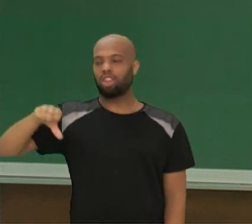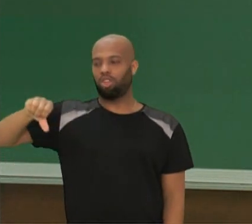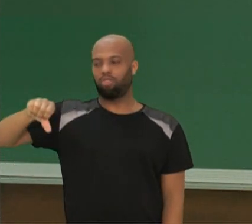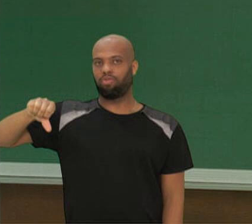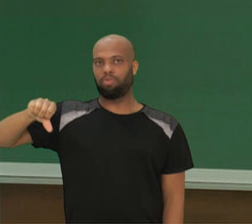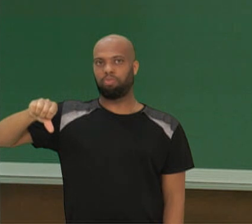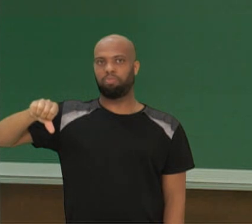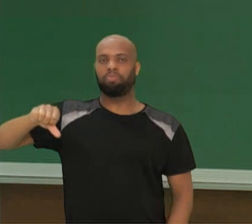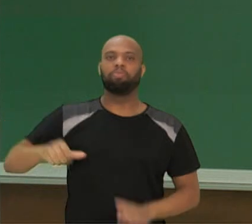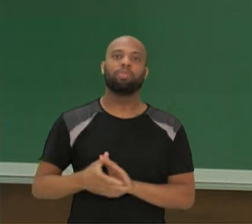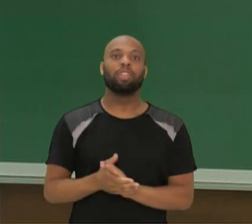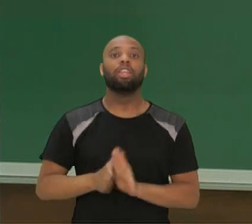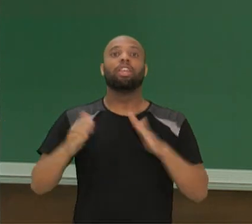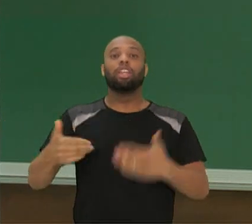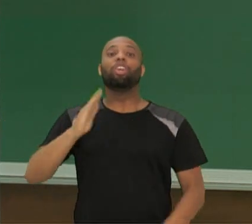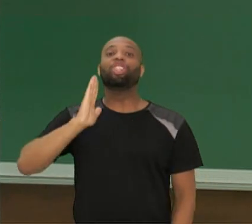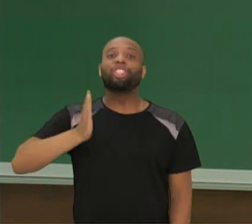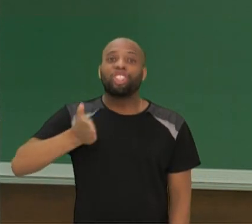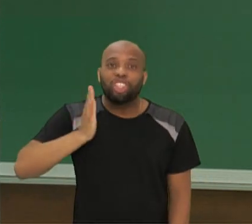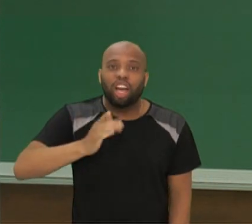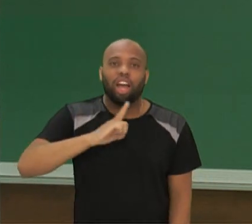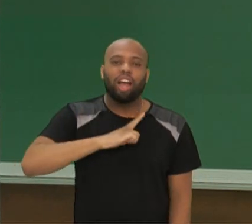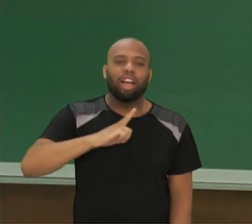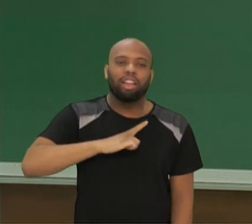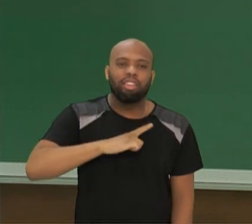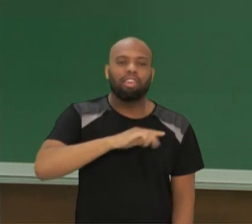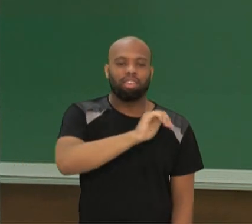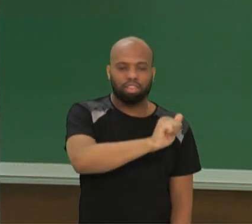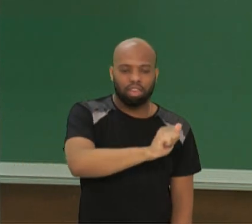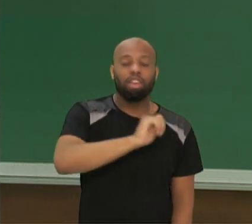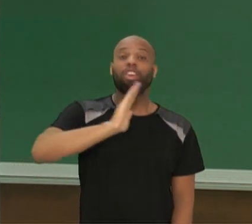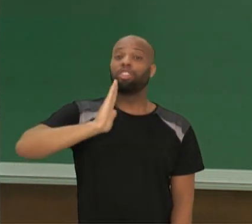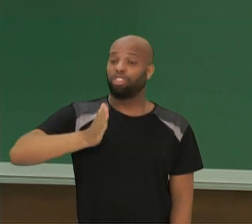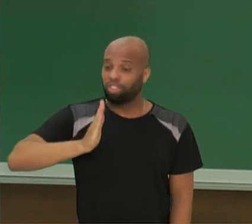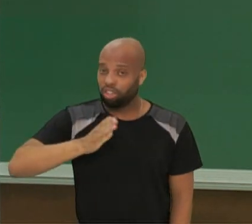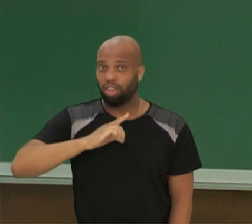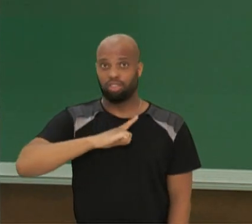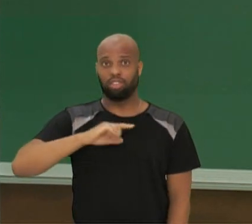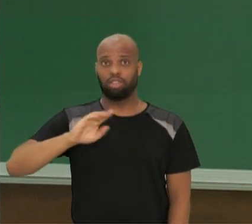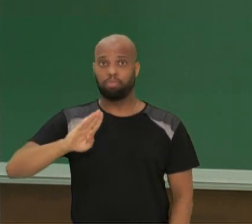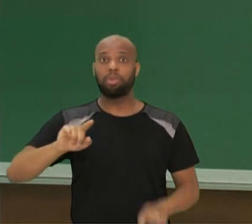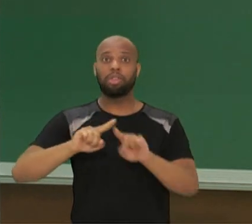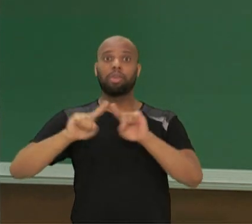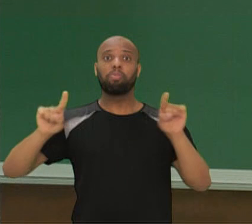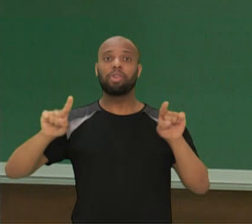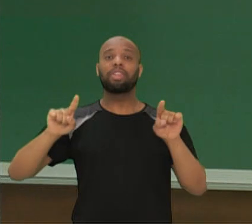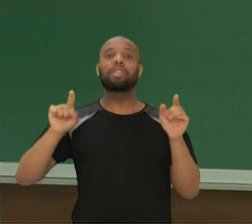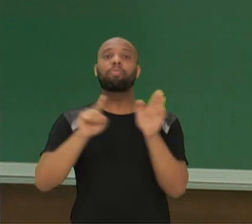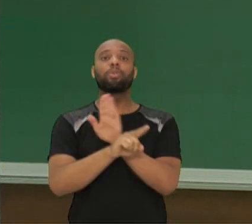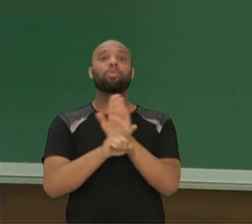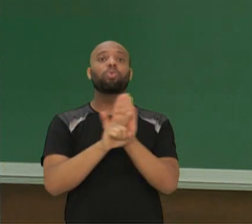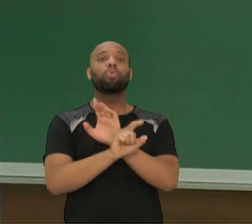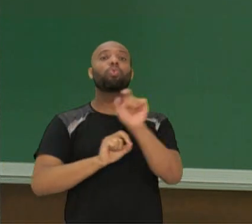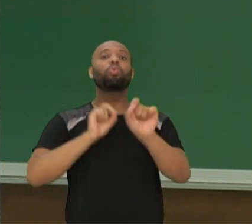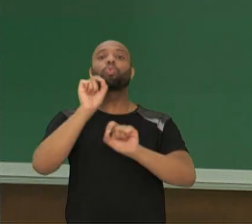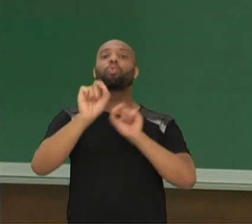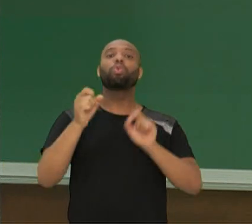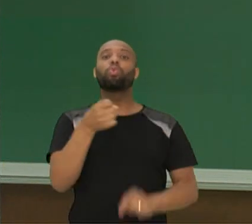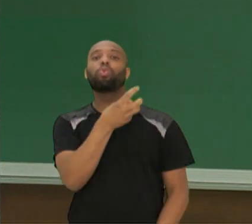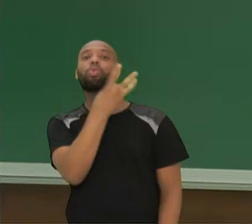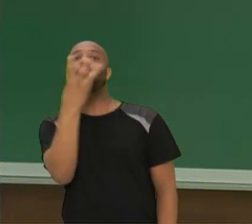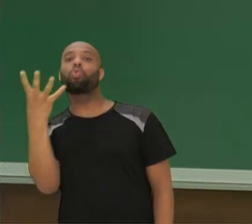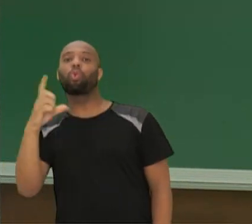9. Então, já tem os valores de A e de B. No entanto, nesse exercício, a pergunta é: quais são